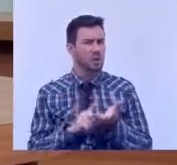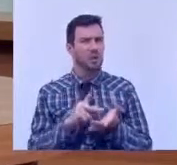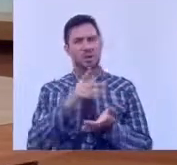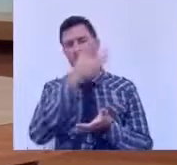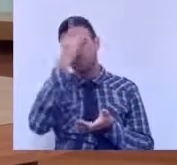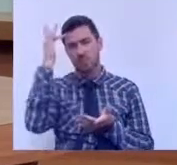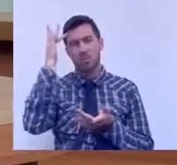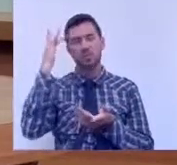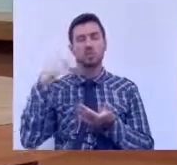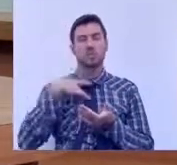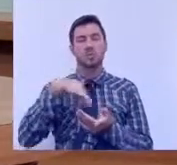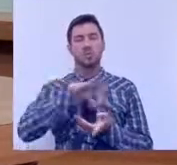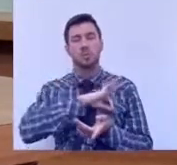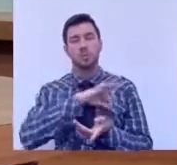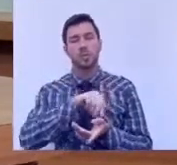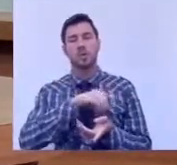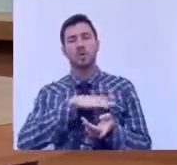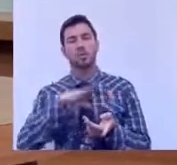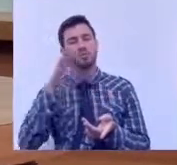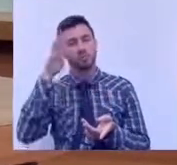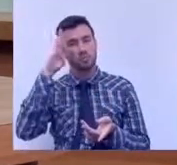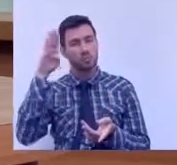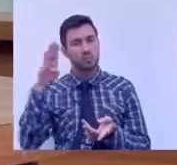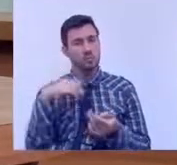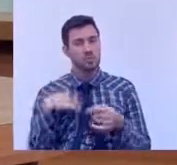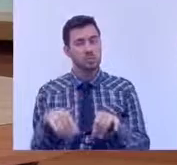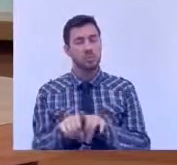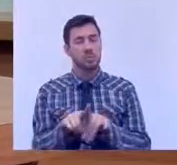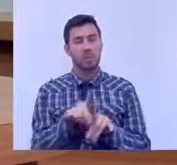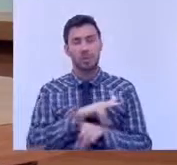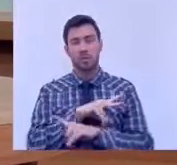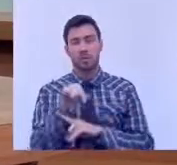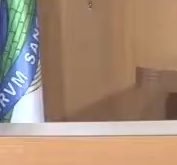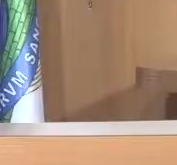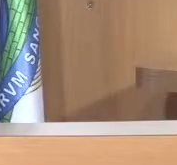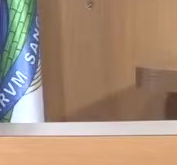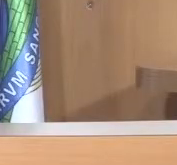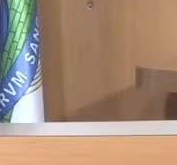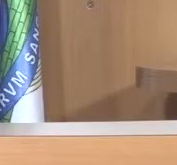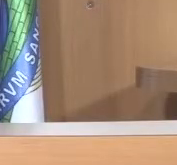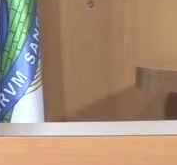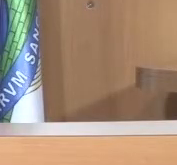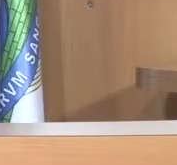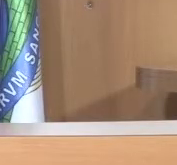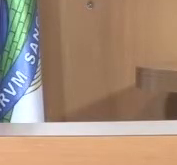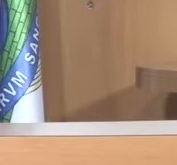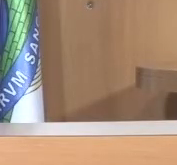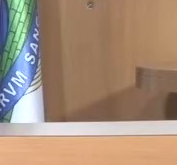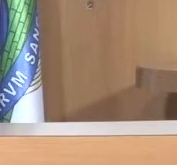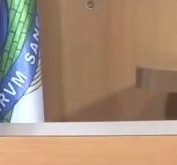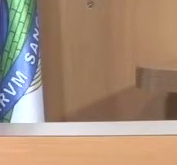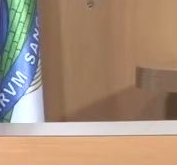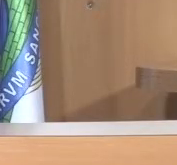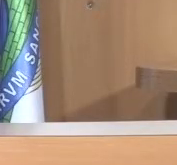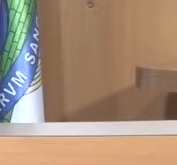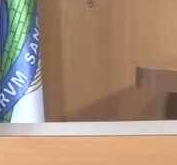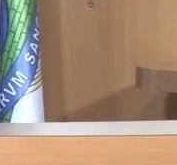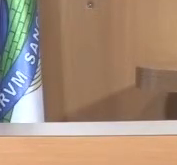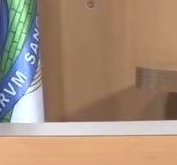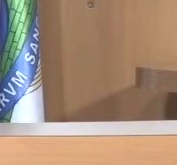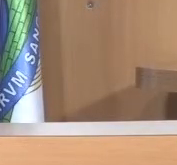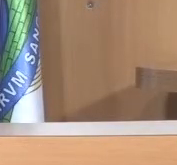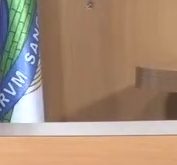Militar, a Guarda Civil Metropolitana estivessem lá no domingo para poder coibir isso, que isso é uma vergonha. Doutor Alexandre Dentista, do